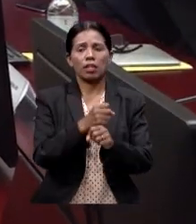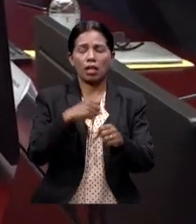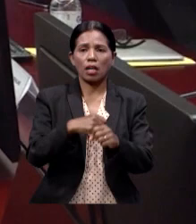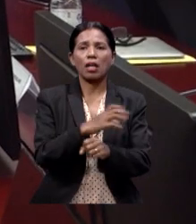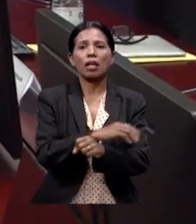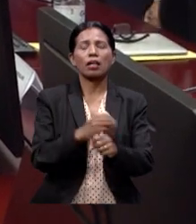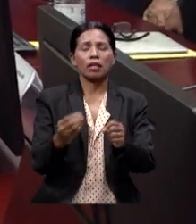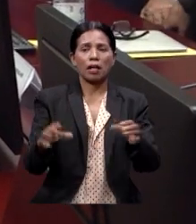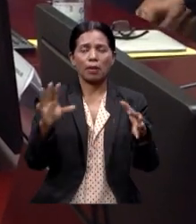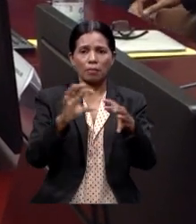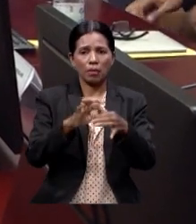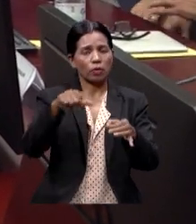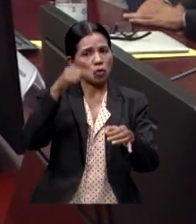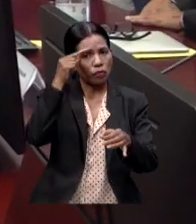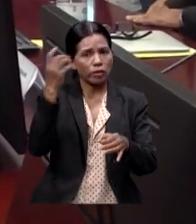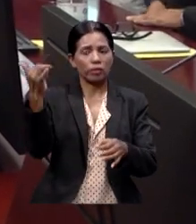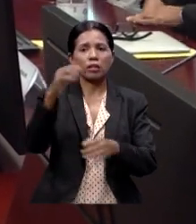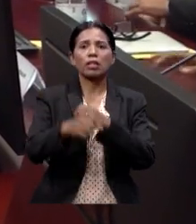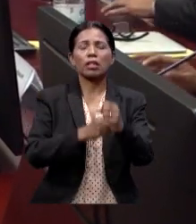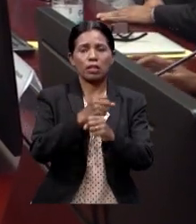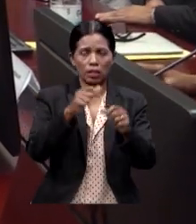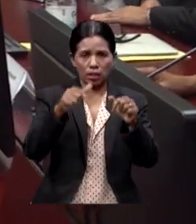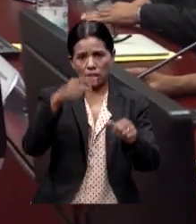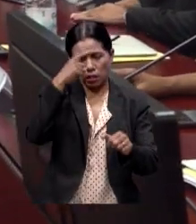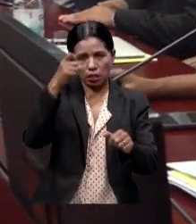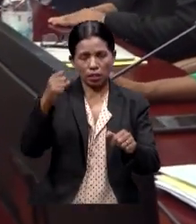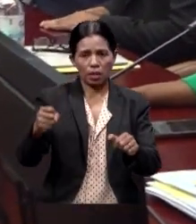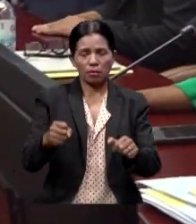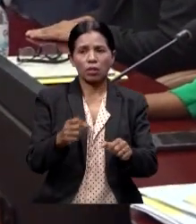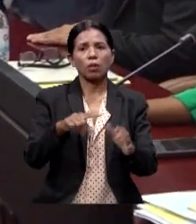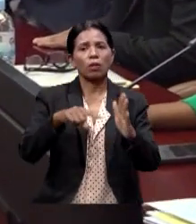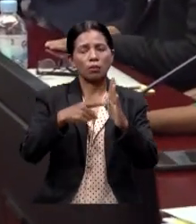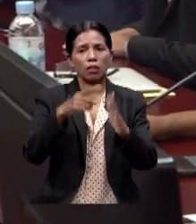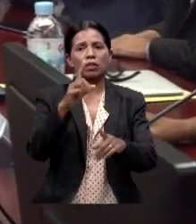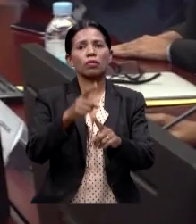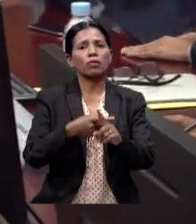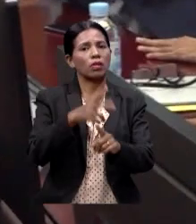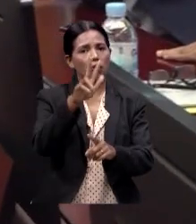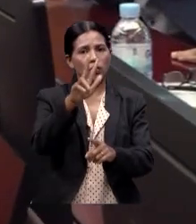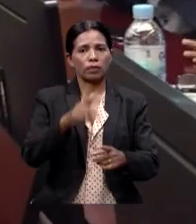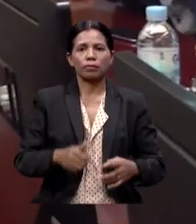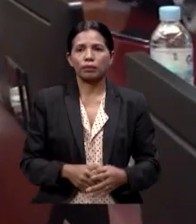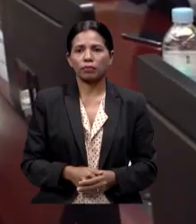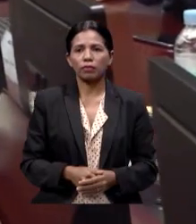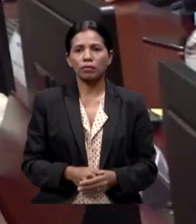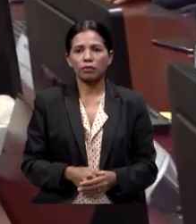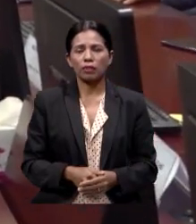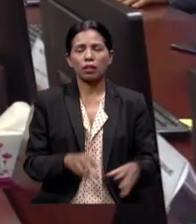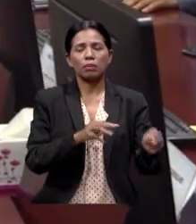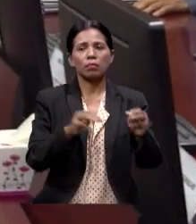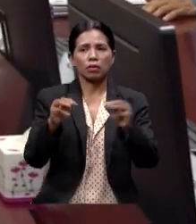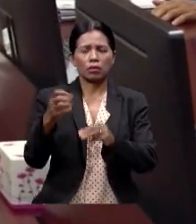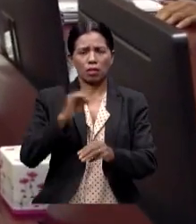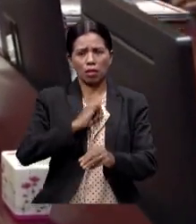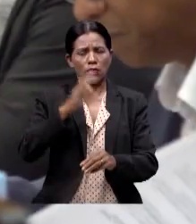remodelação para membro do governo Sira Iha Tinanidane, também mandato foi na rua Fulantolo. Remodelação, né? Há um primeiro-ministro